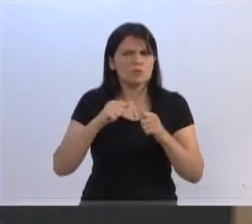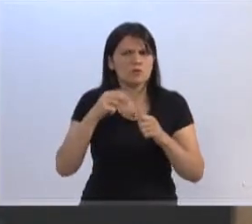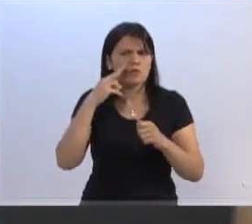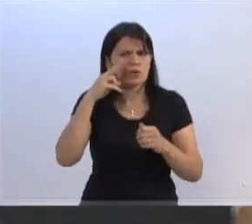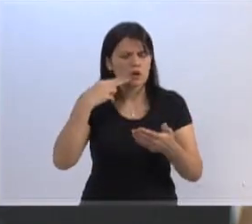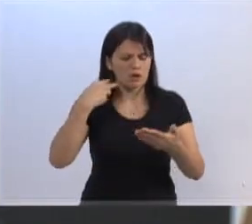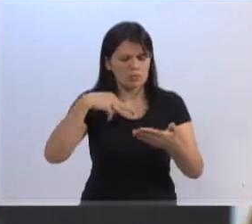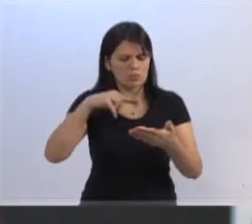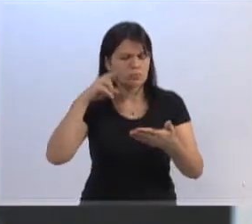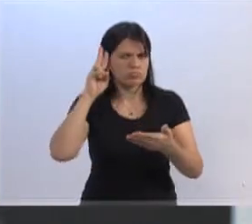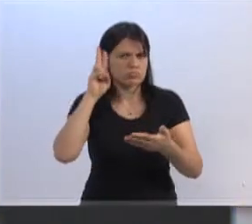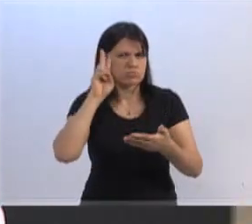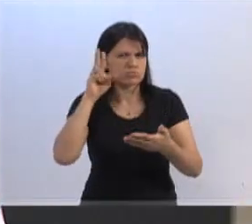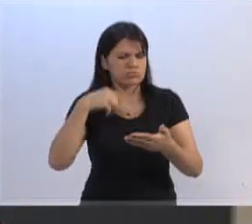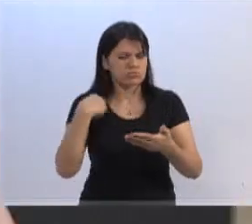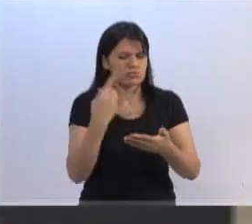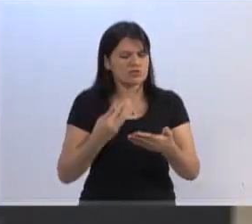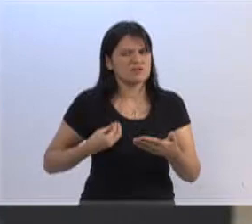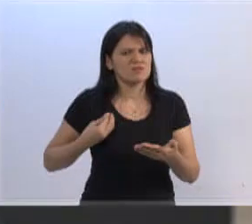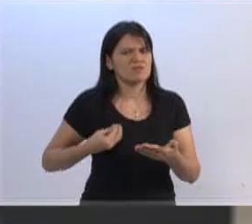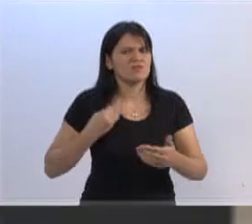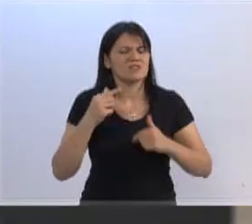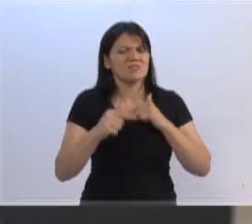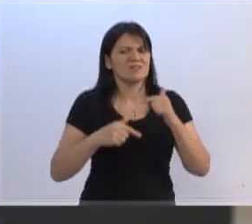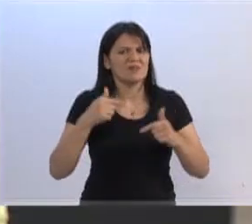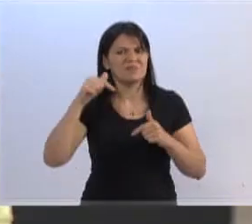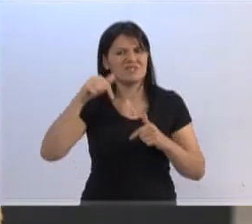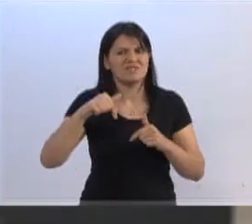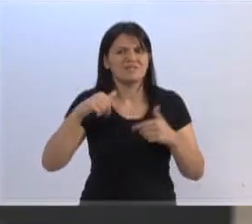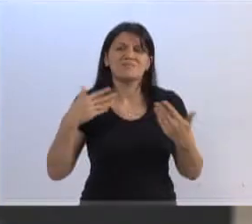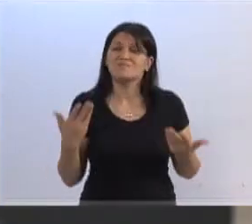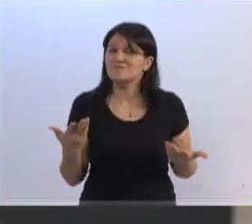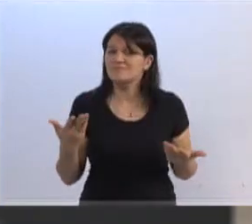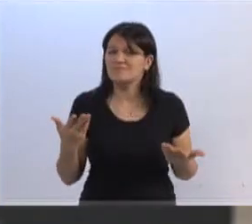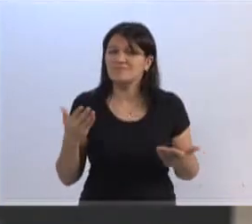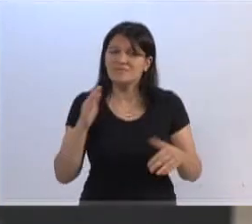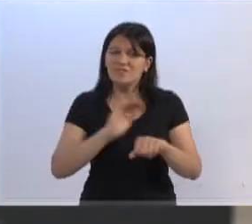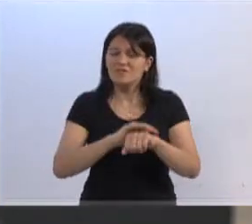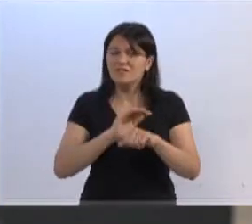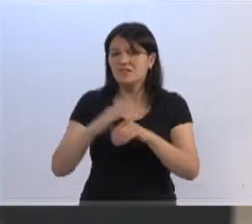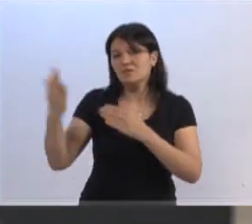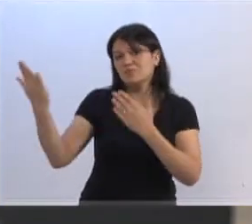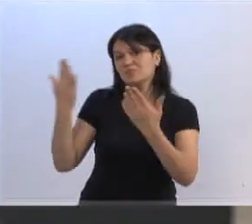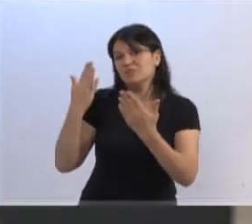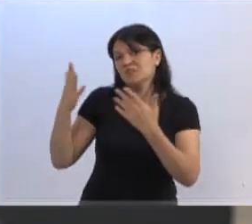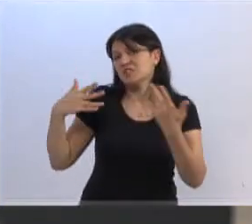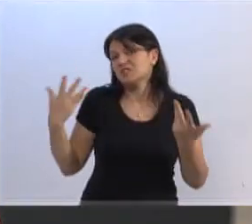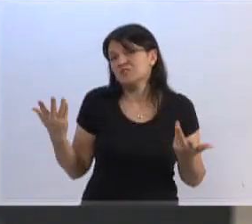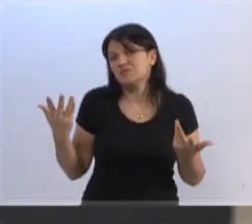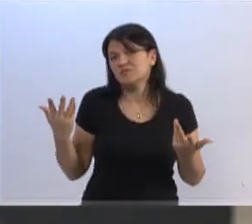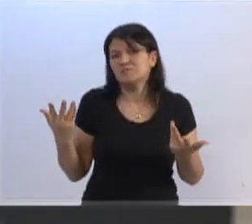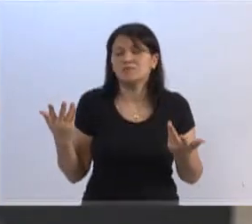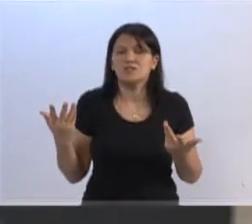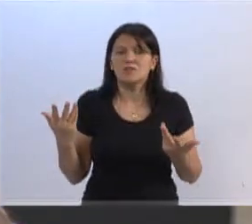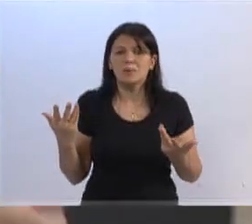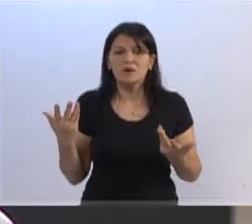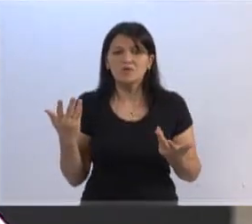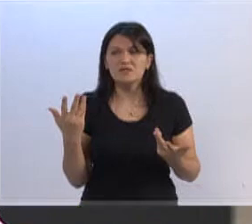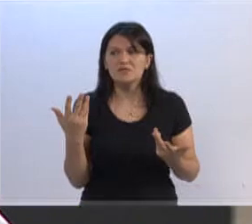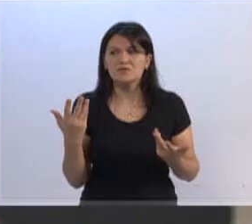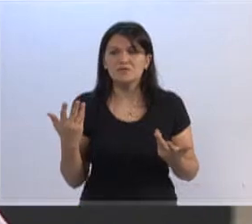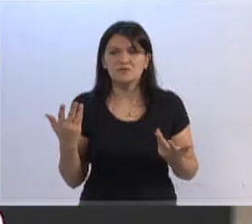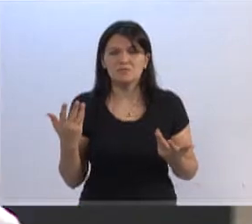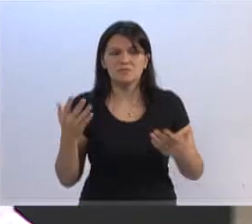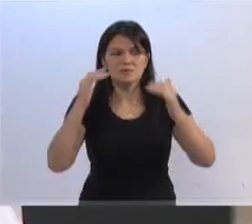nosso histórico, olhar a nossa vida e o nosso trabalho aqui dentro. E aí faço o comparativo com o populismo barato que vai vir a partir de